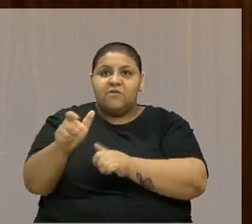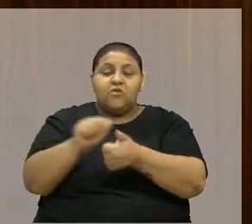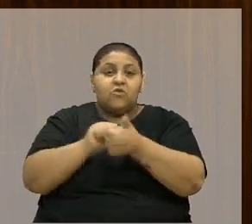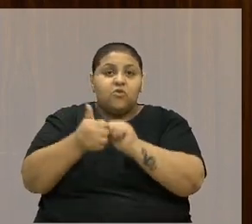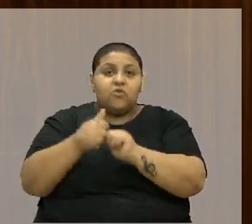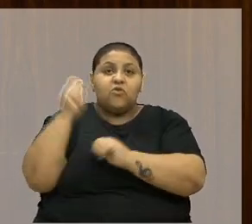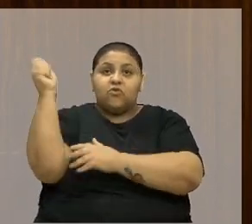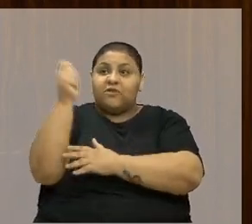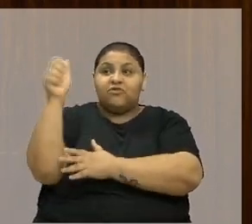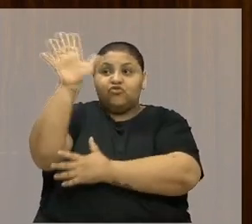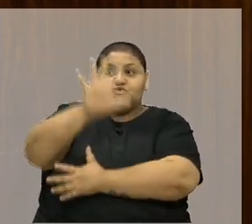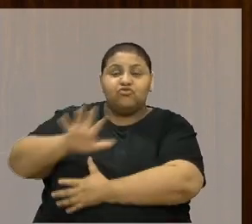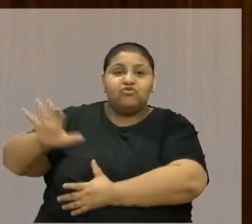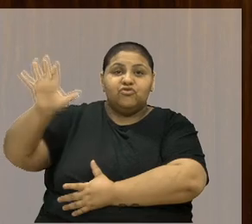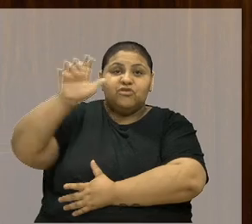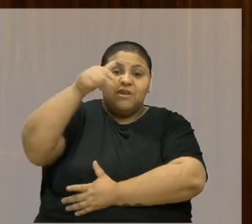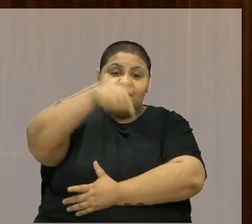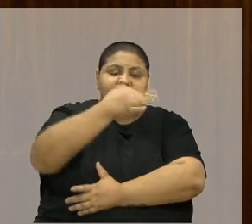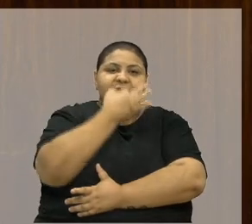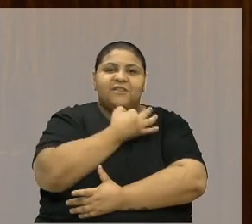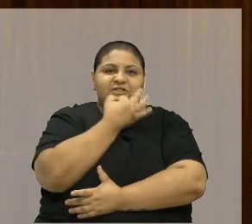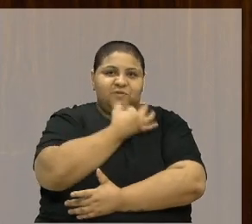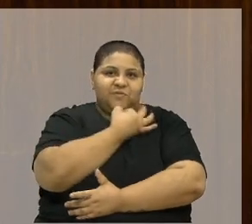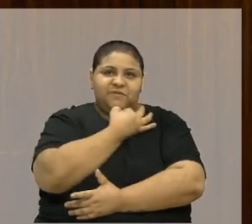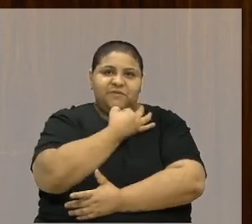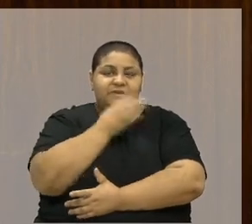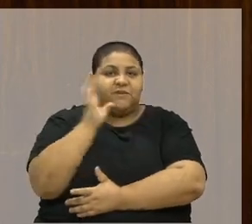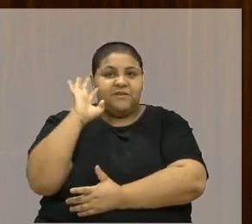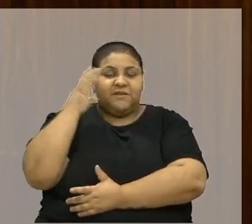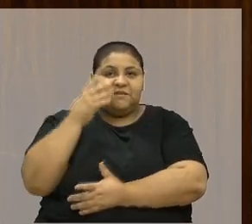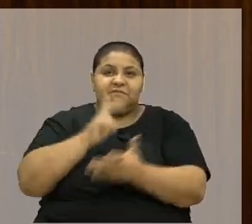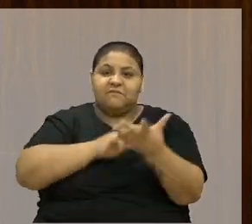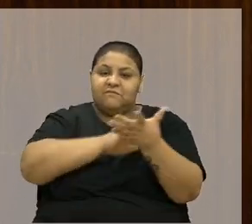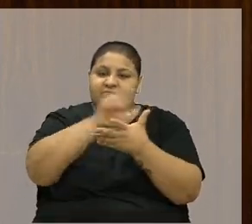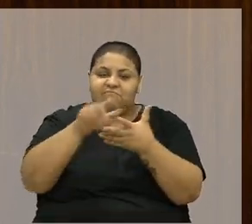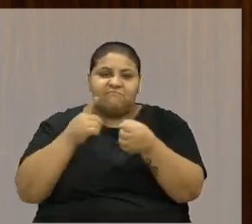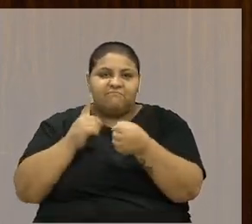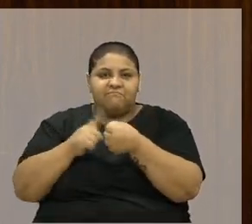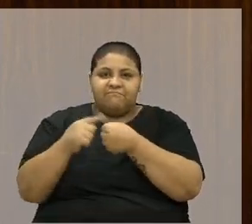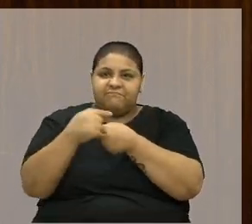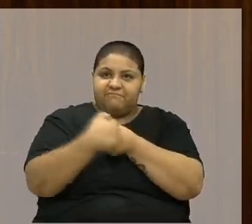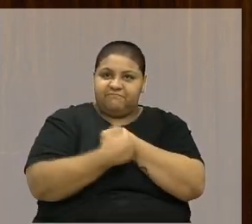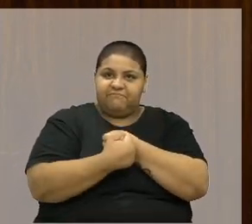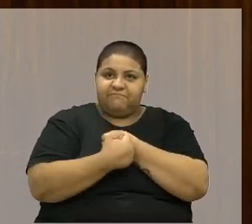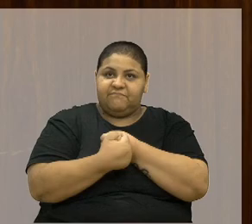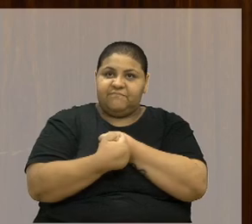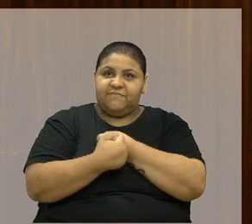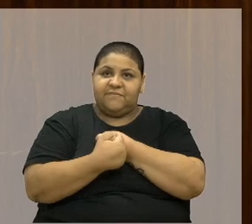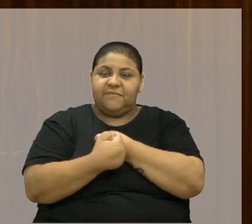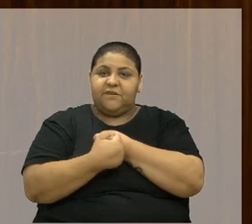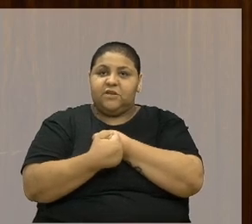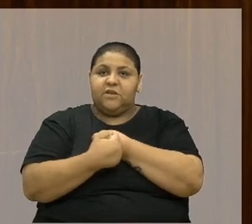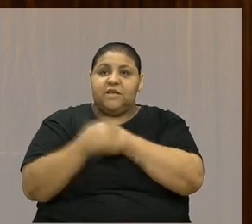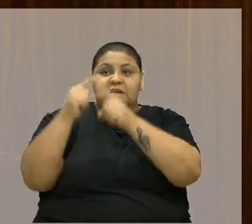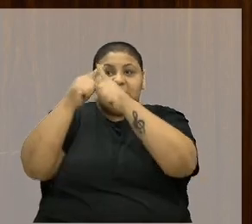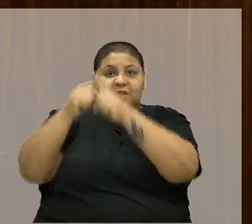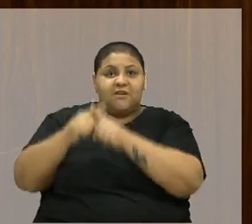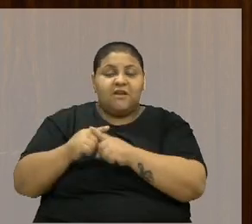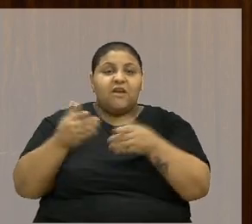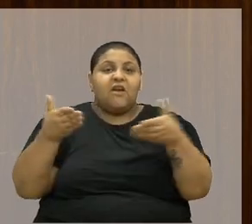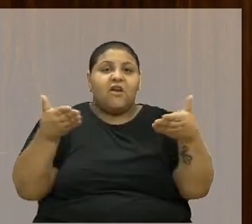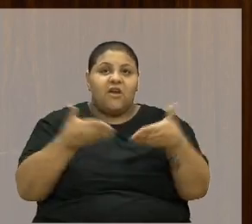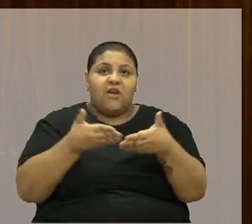Grande do Sul inteiro aqui pra nossa cidade aconteceu em diversas cidades a edição desse campeonato e o